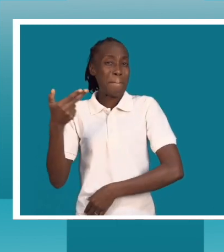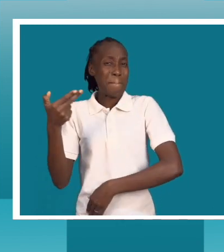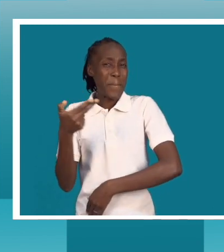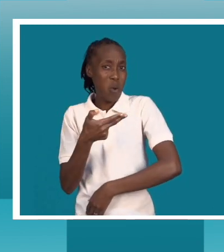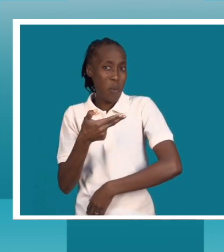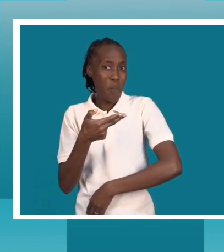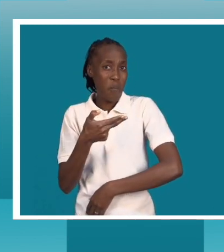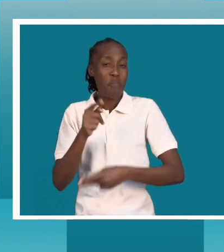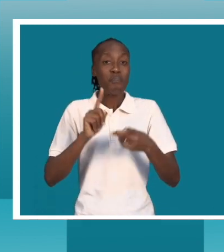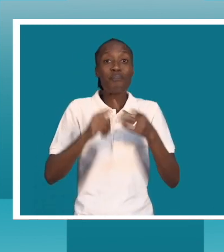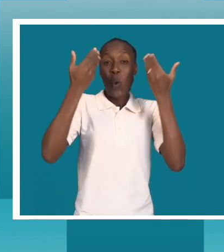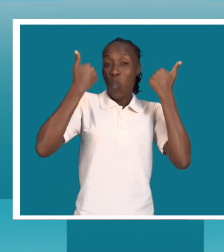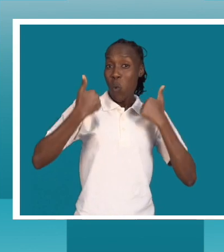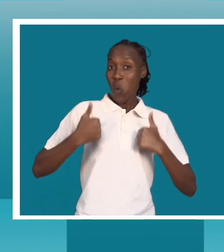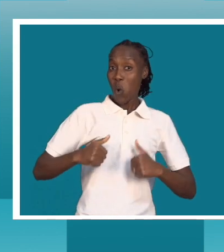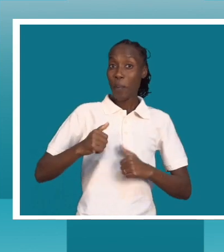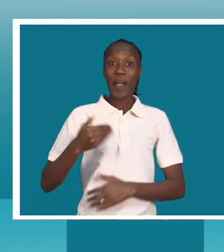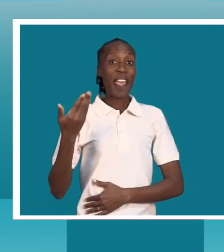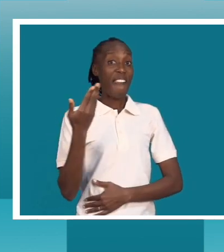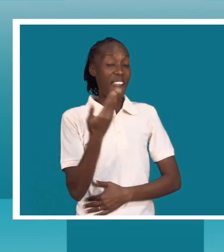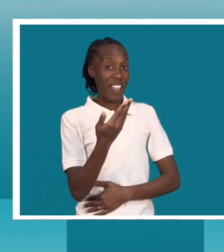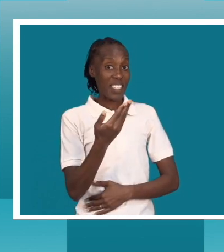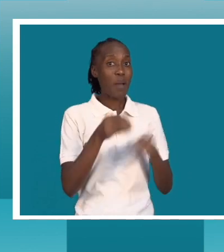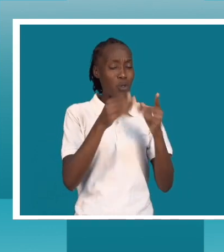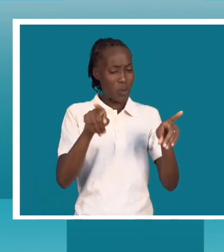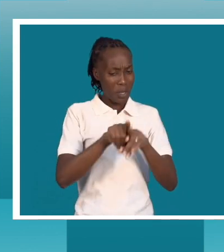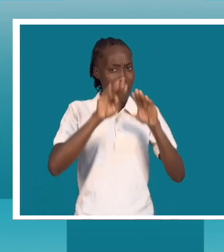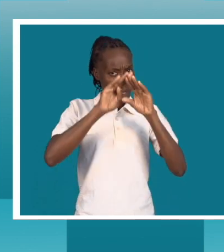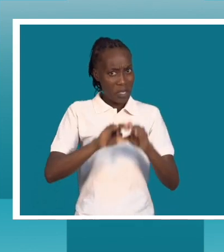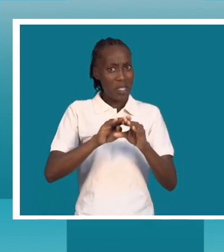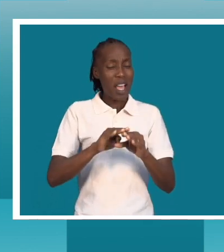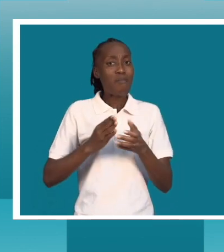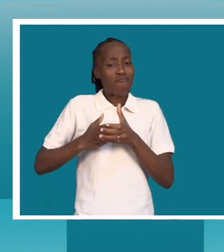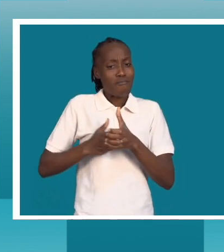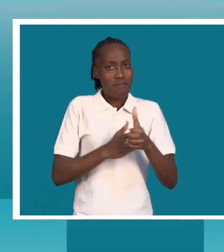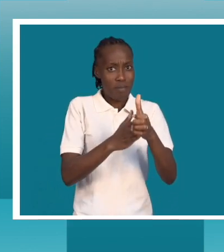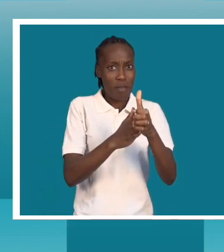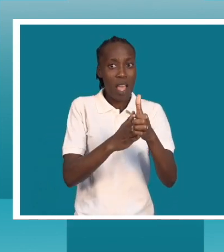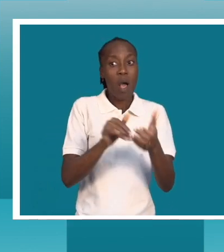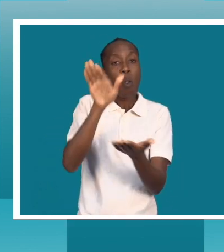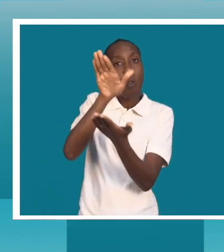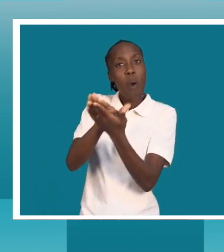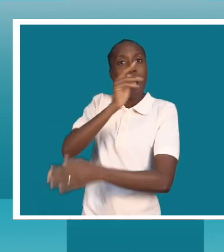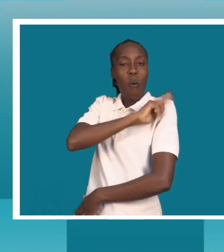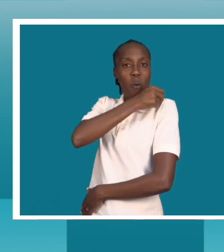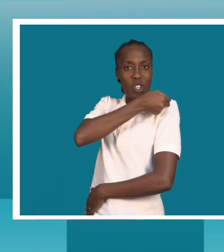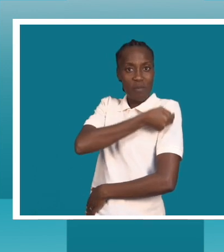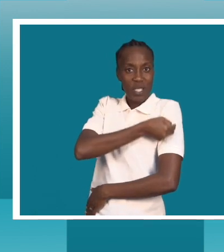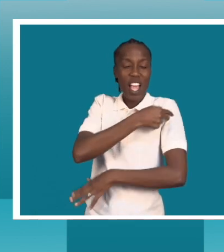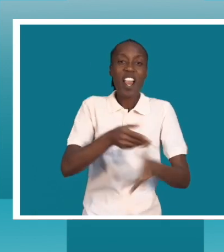bala, portanto, que tem bala no corpo, esta pessoa está em seguimento do tratamento dele no hospital.